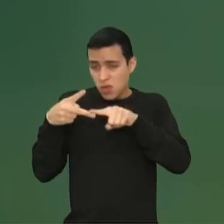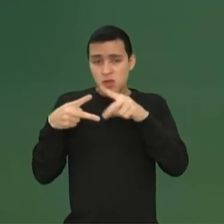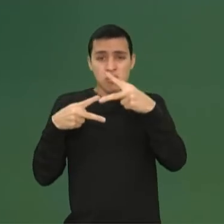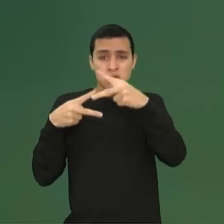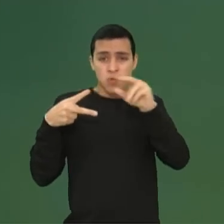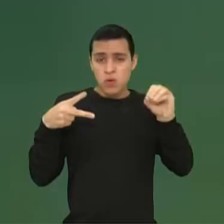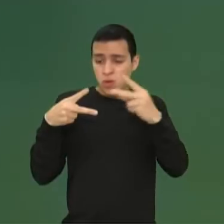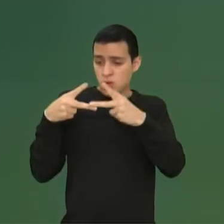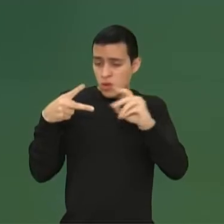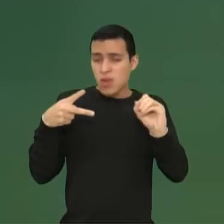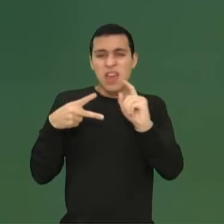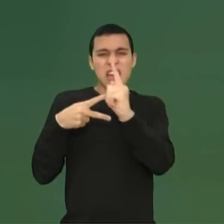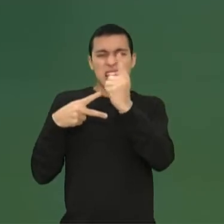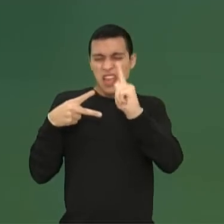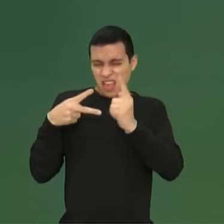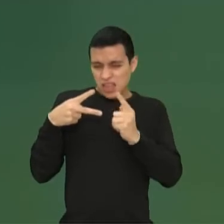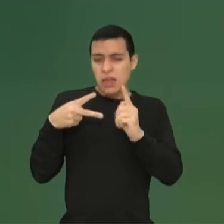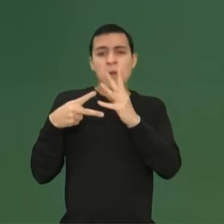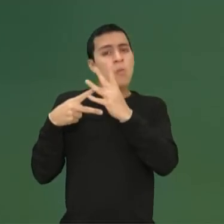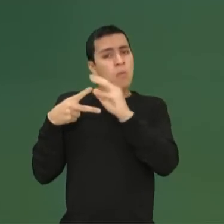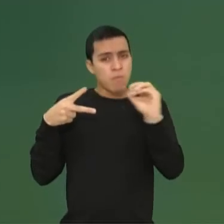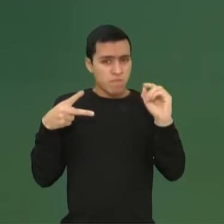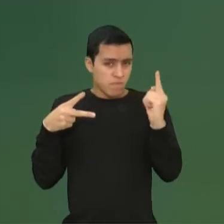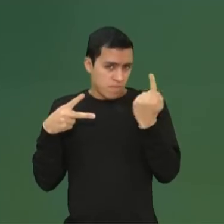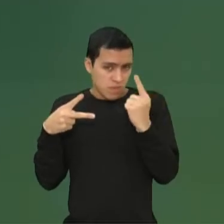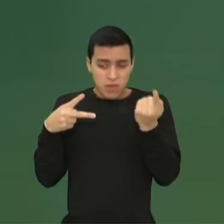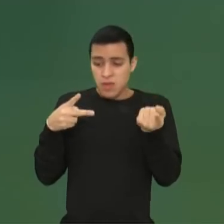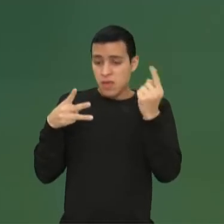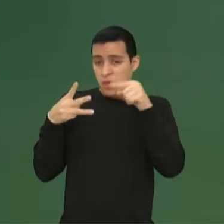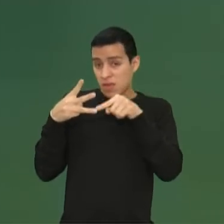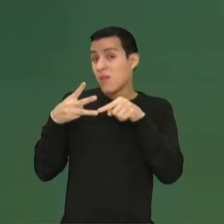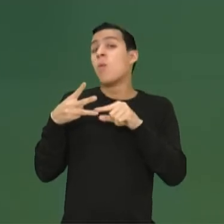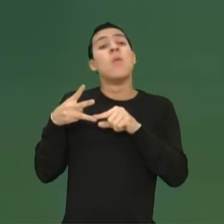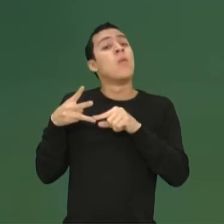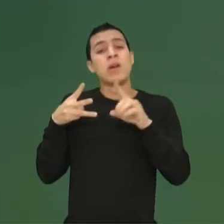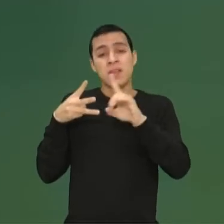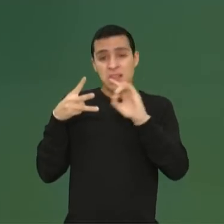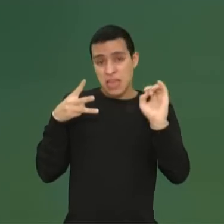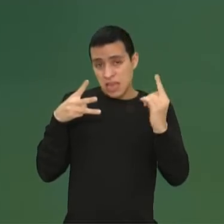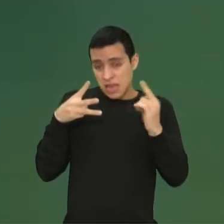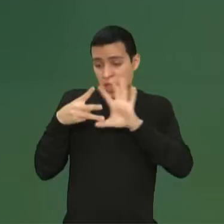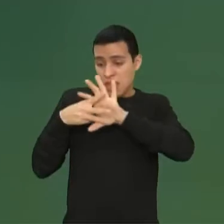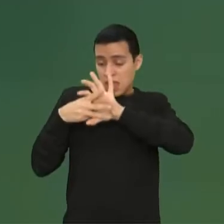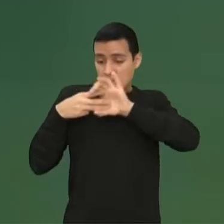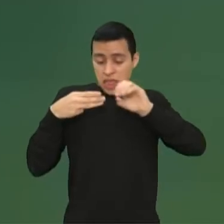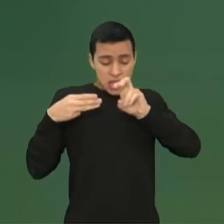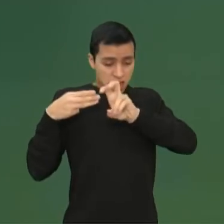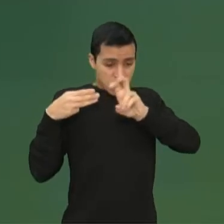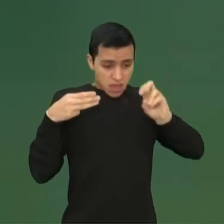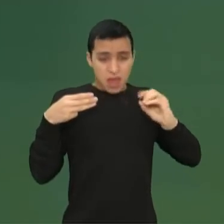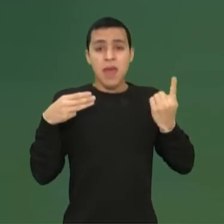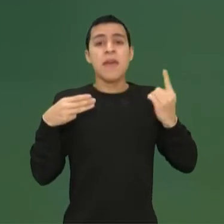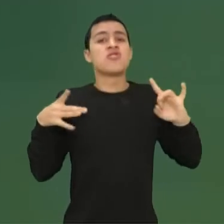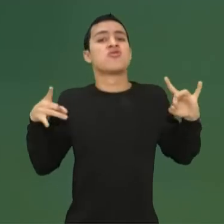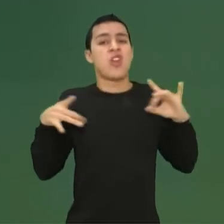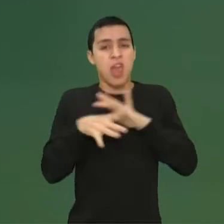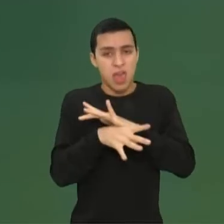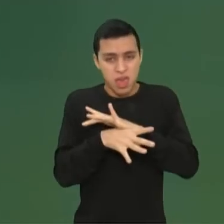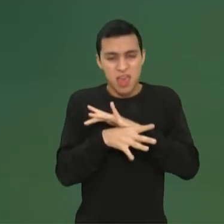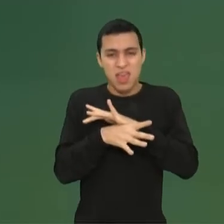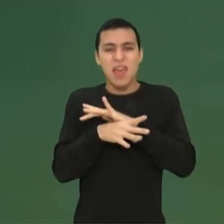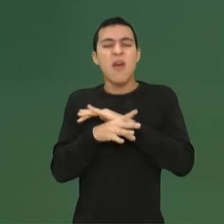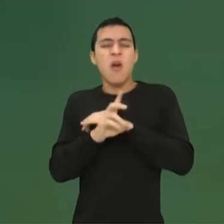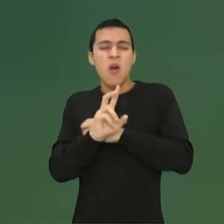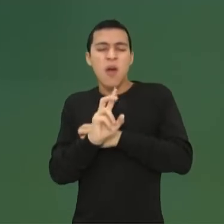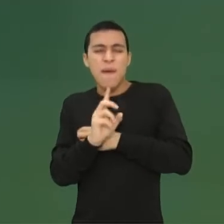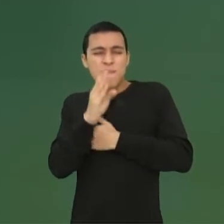200 gramas, 400 gramas. Mais um pezinho de 100 gramas, 500 gramas. Meio